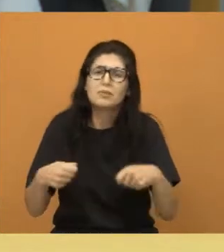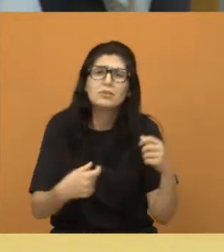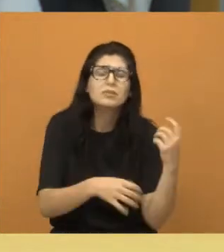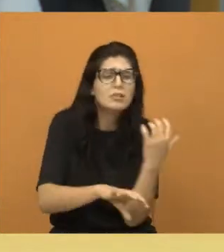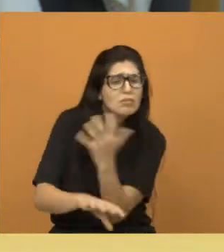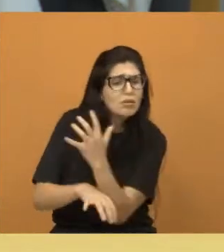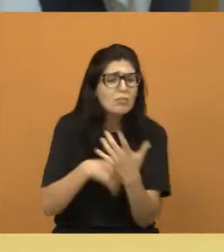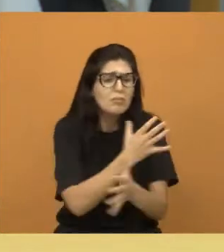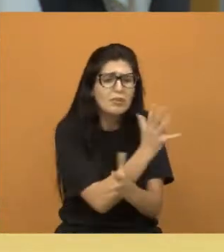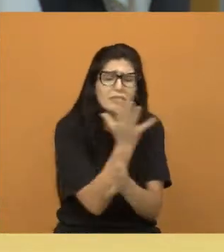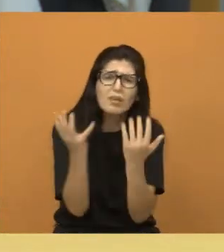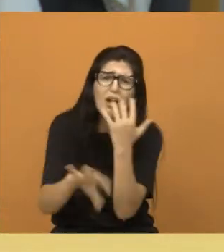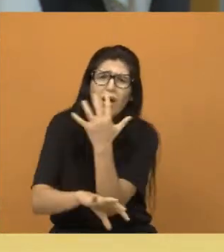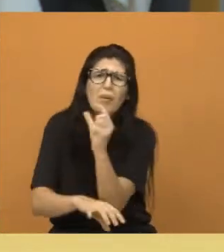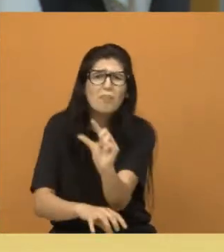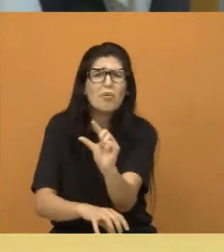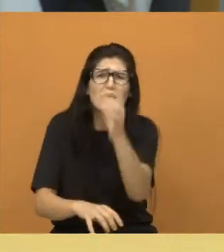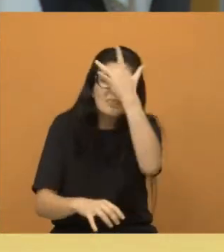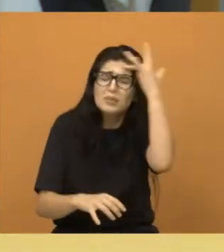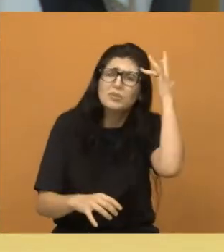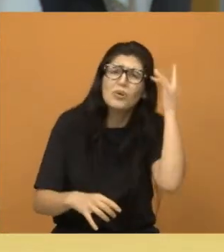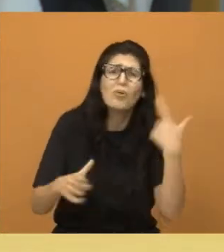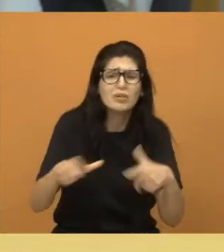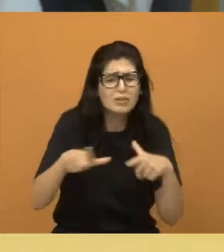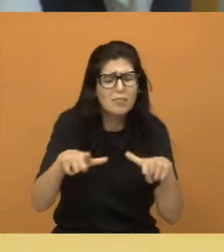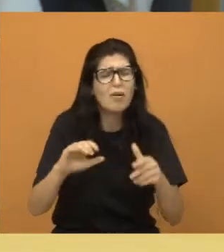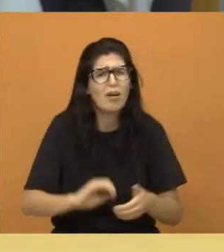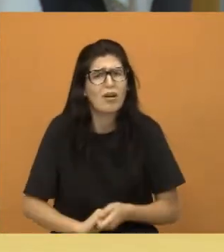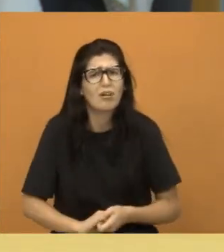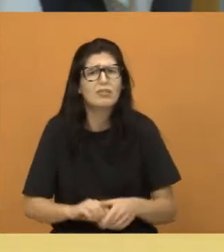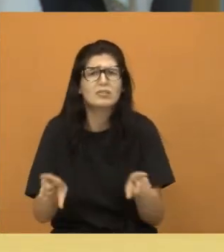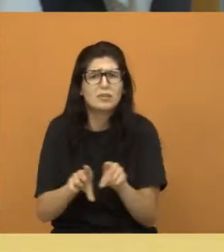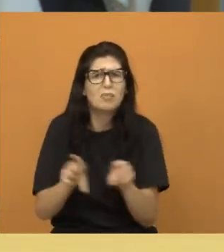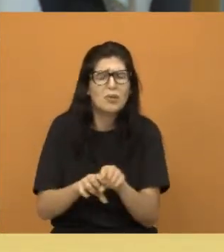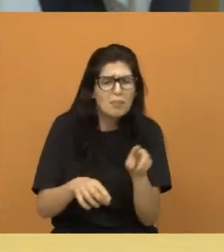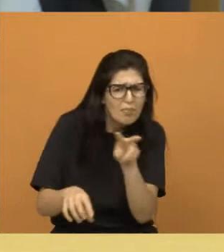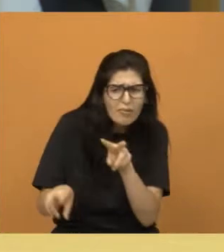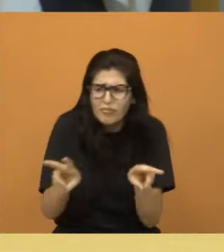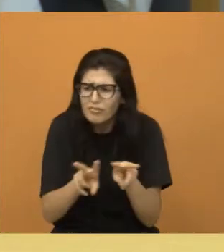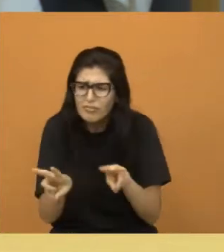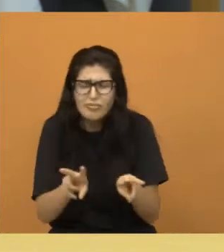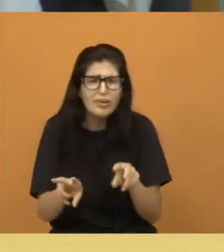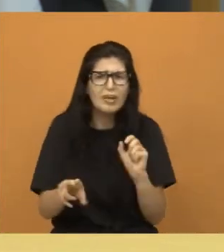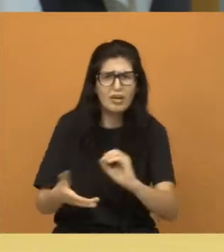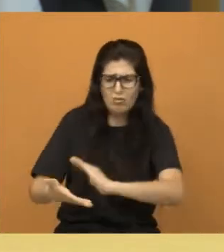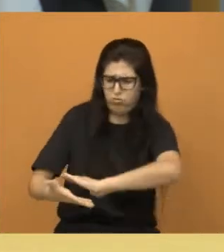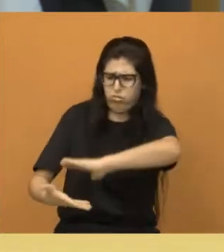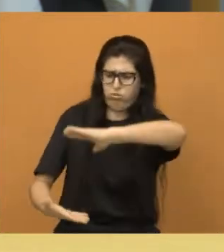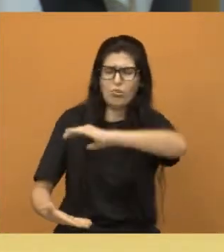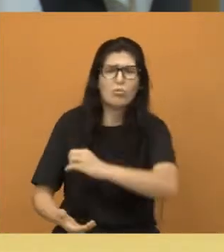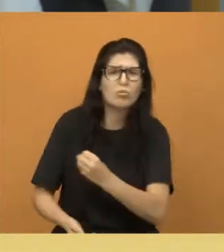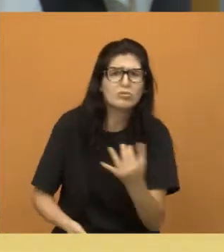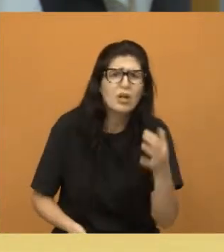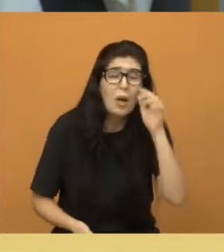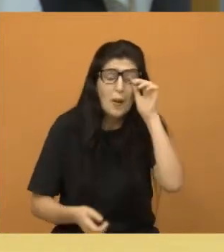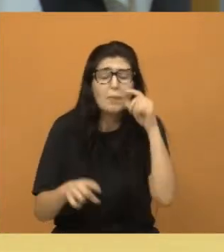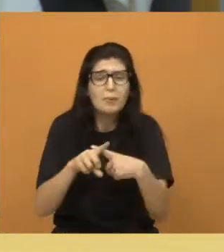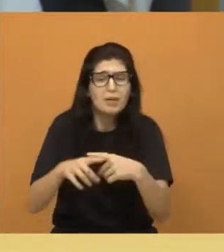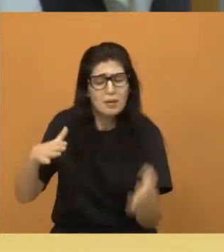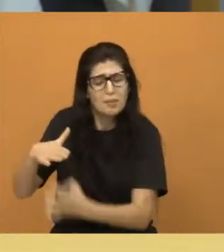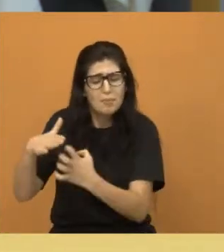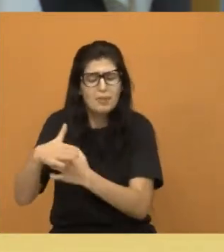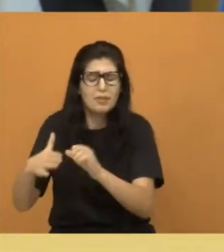e também eu tenho poucos procuradores para acompanhar as licitações. Porque nós estamos vendo que o SAI ele trabalha com grandes